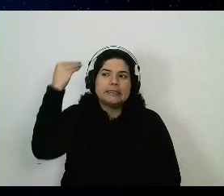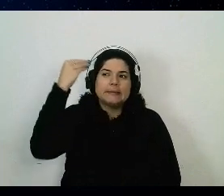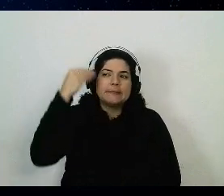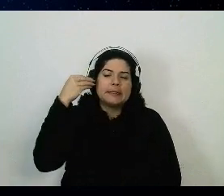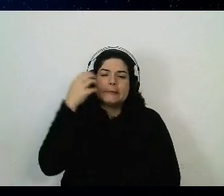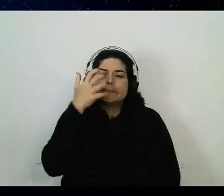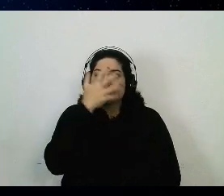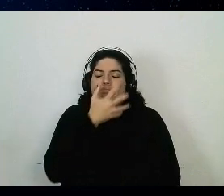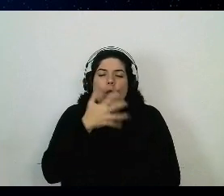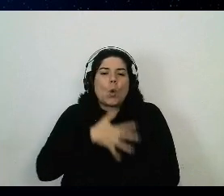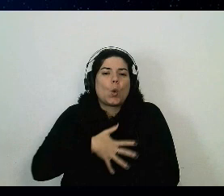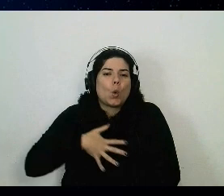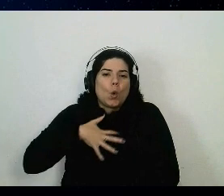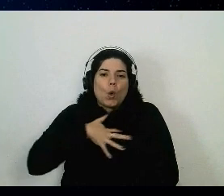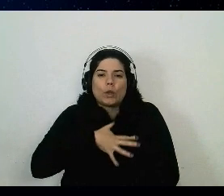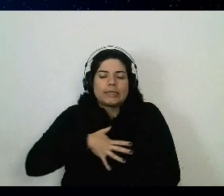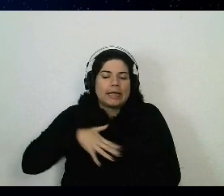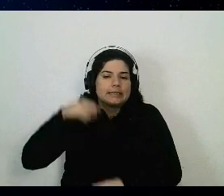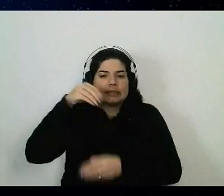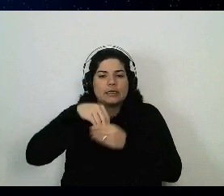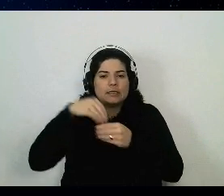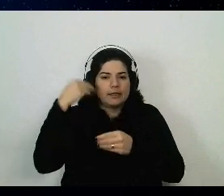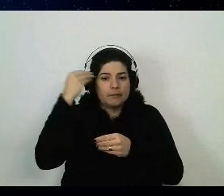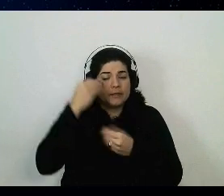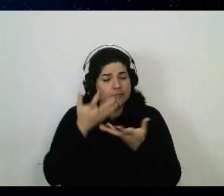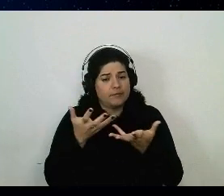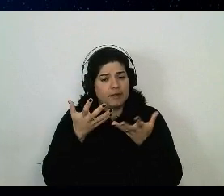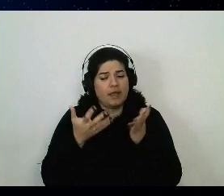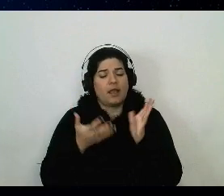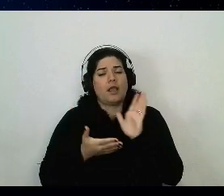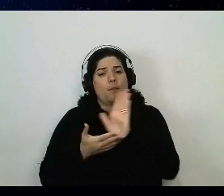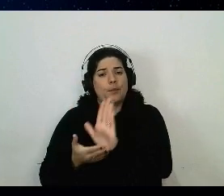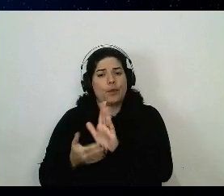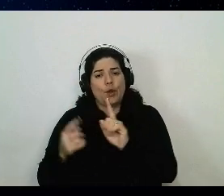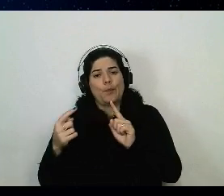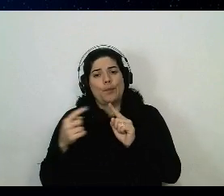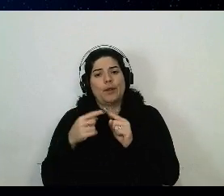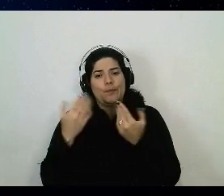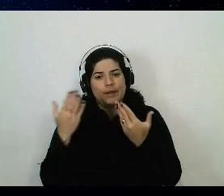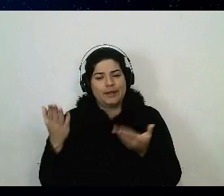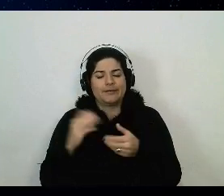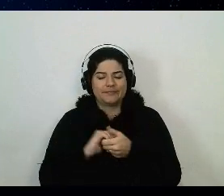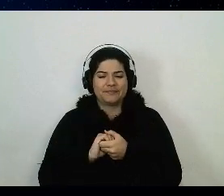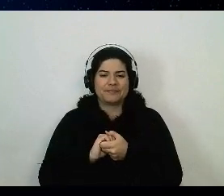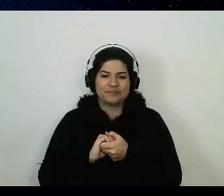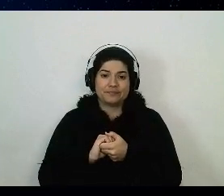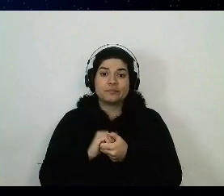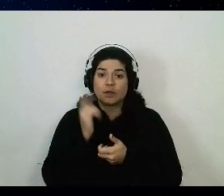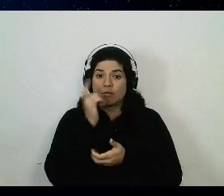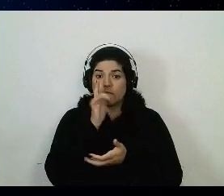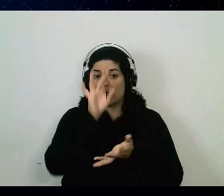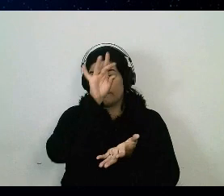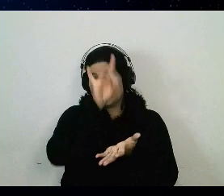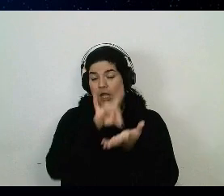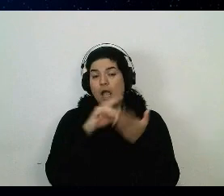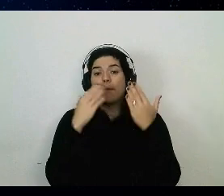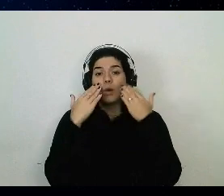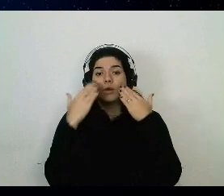dentro da experiência do cliente que a gente se propõe a fazer. Só assim, de fato, a gente vai conseguir mostrar um